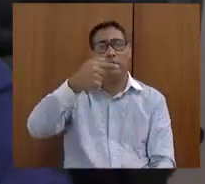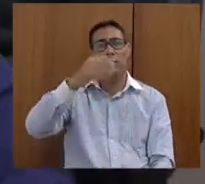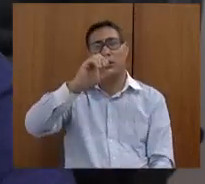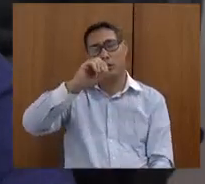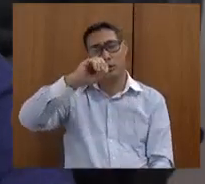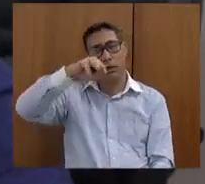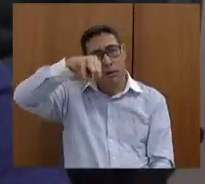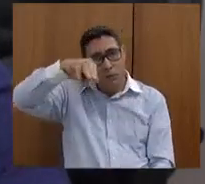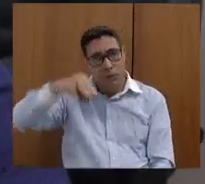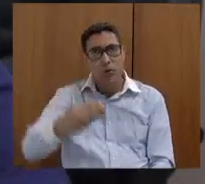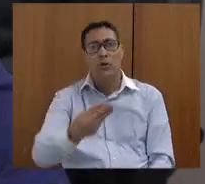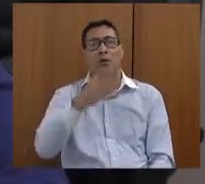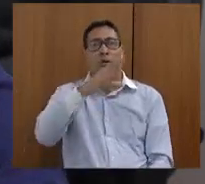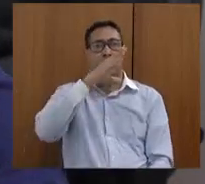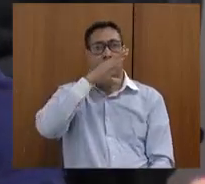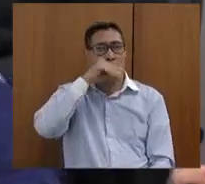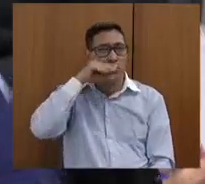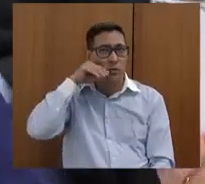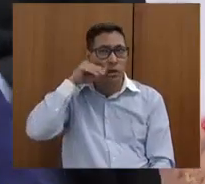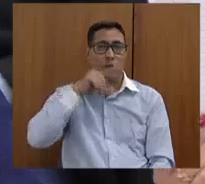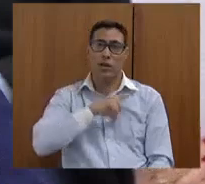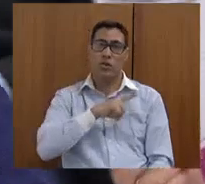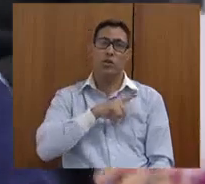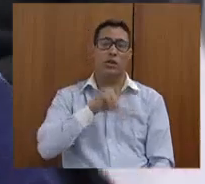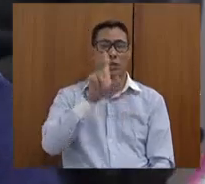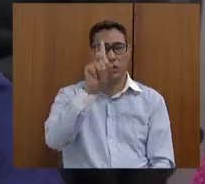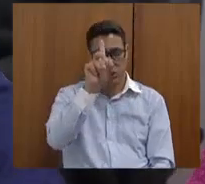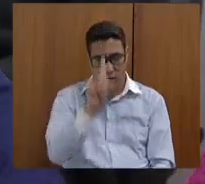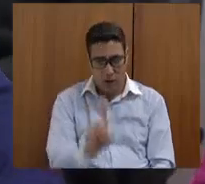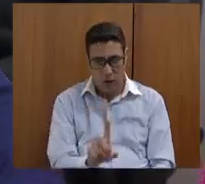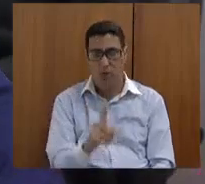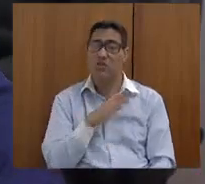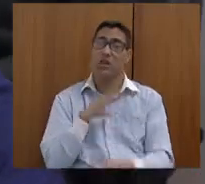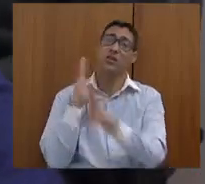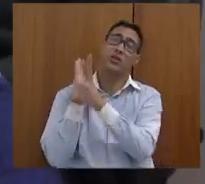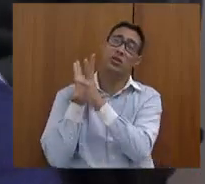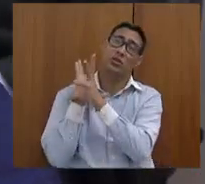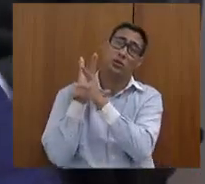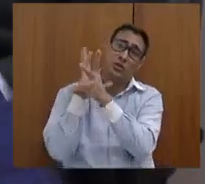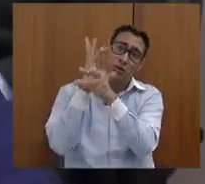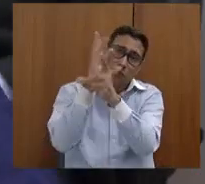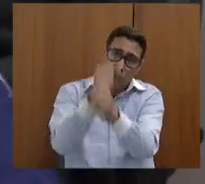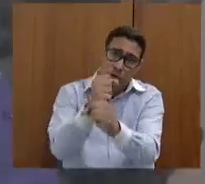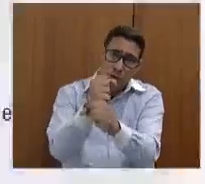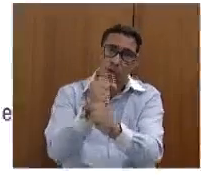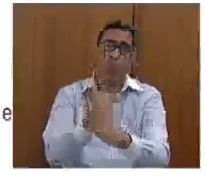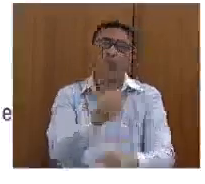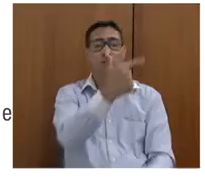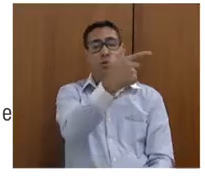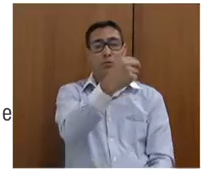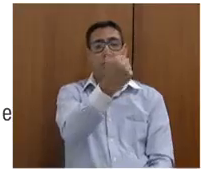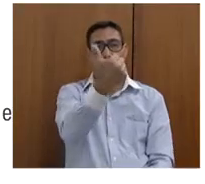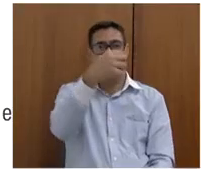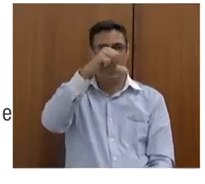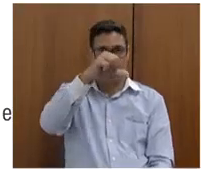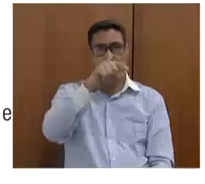ao servidores que tinham esse direito totalizando desde 2019